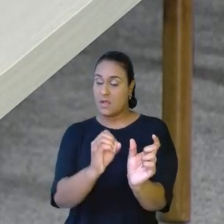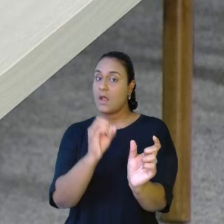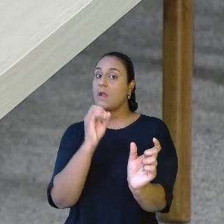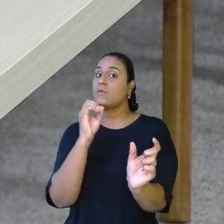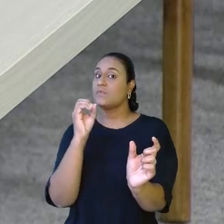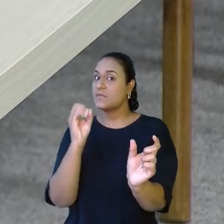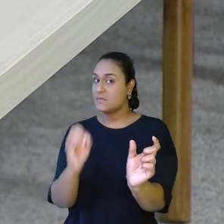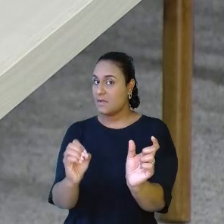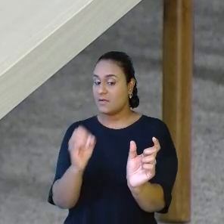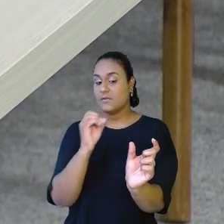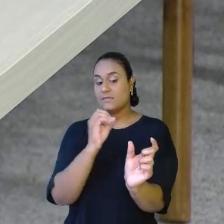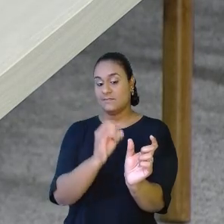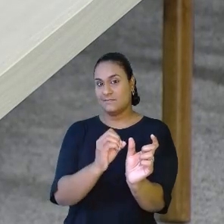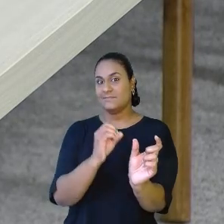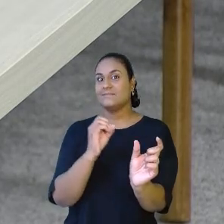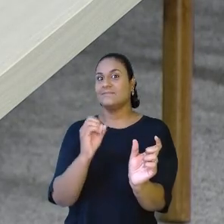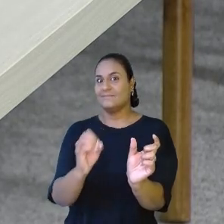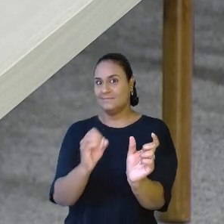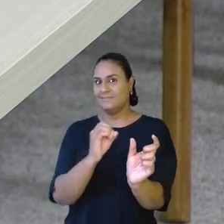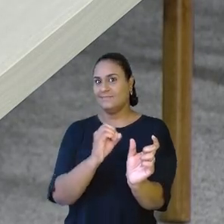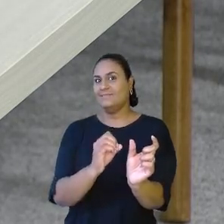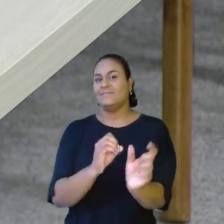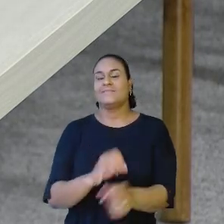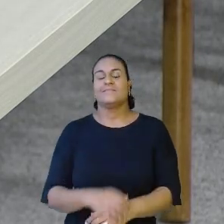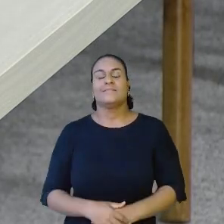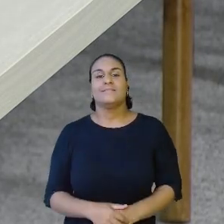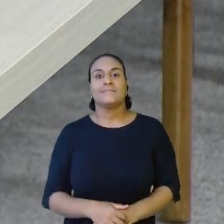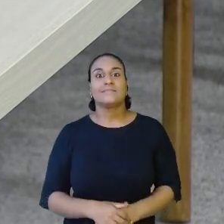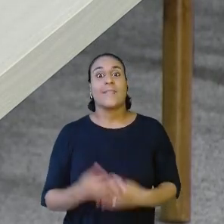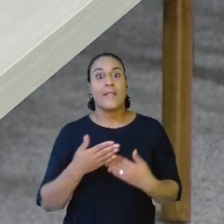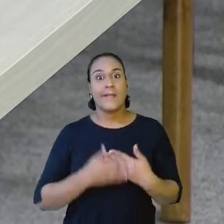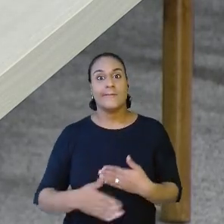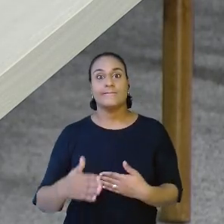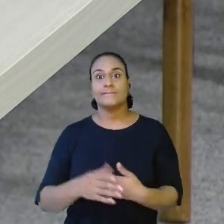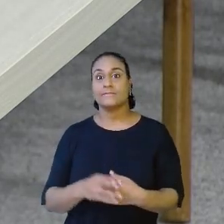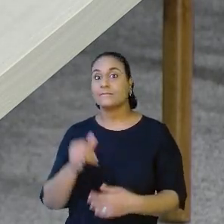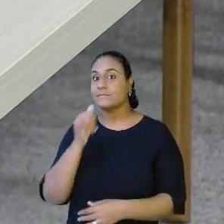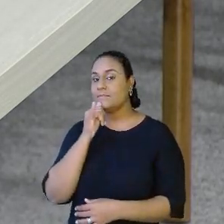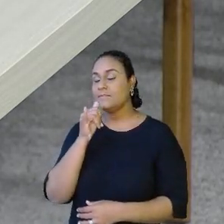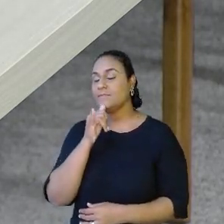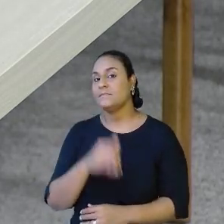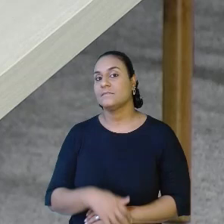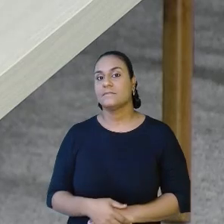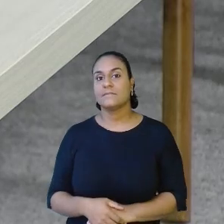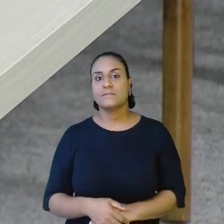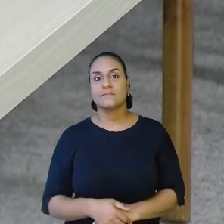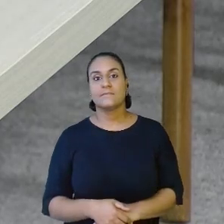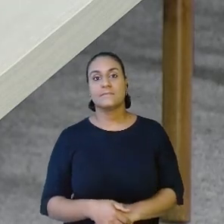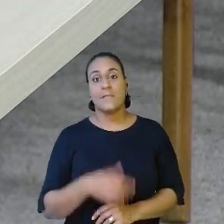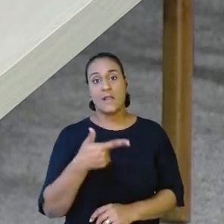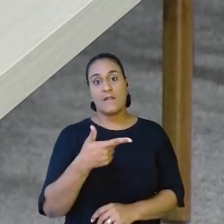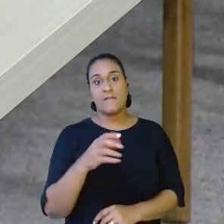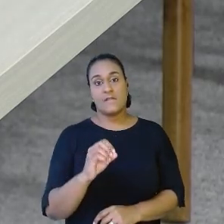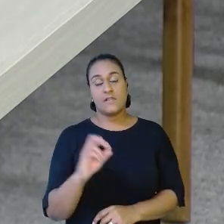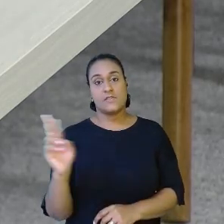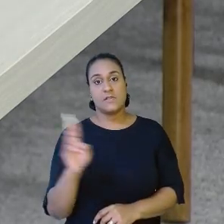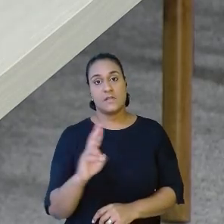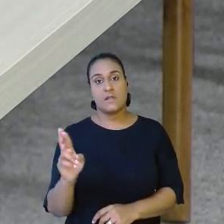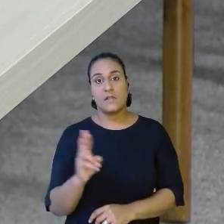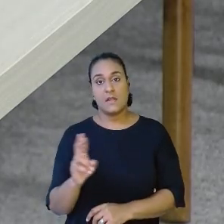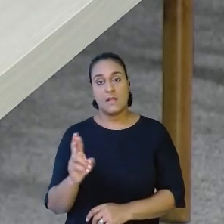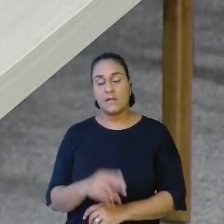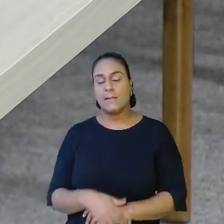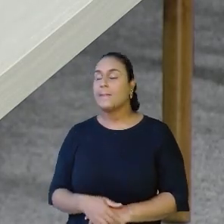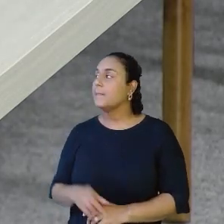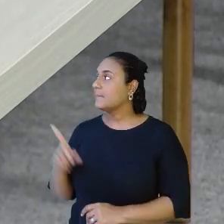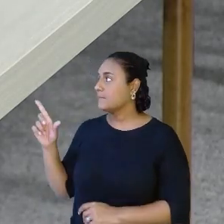casas decimais com o zero. E o próximo exemplo seria R$20. Aqui nós